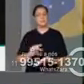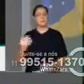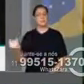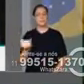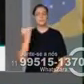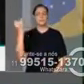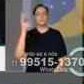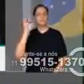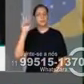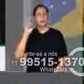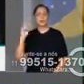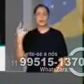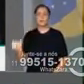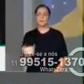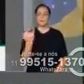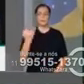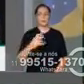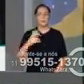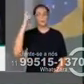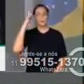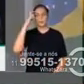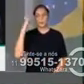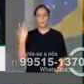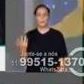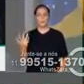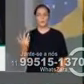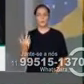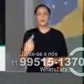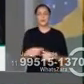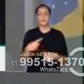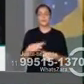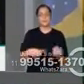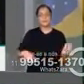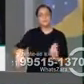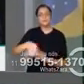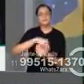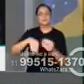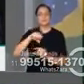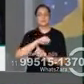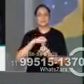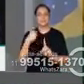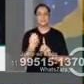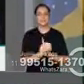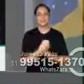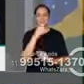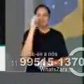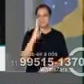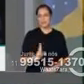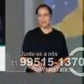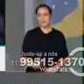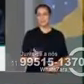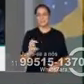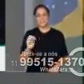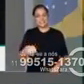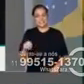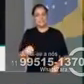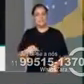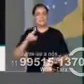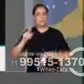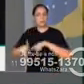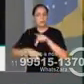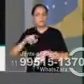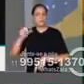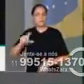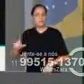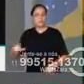formação da sociedade brasileira a participação italiana foi no século